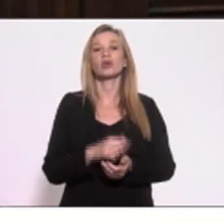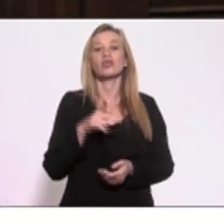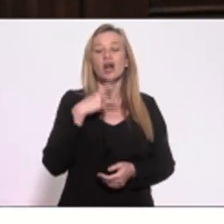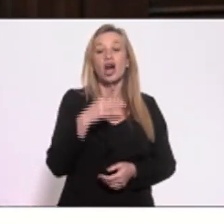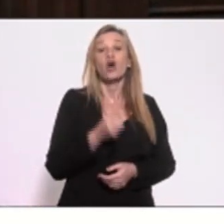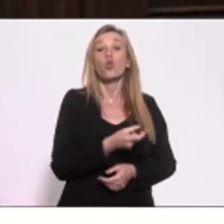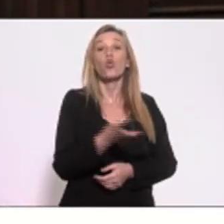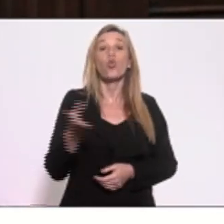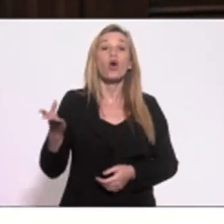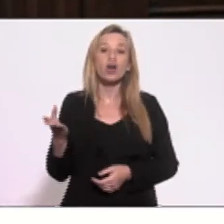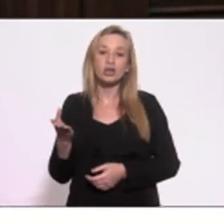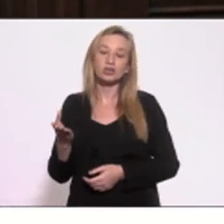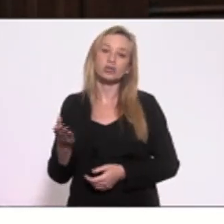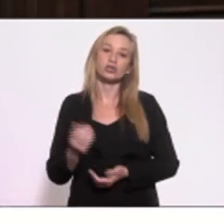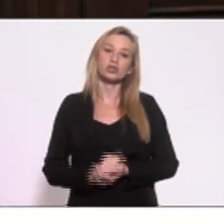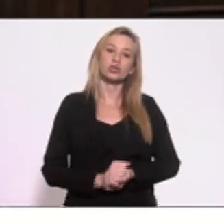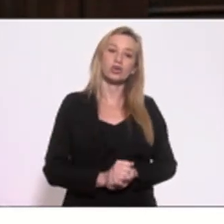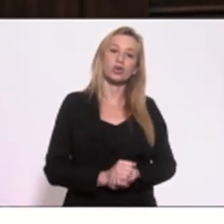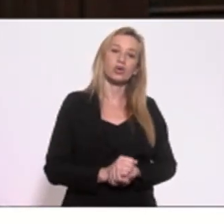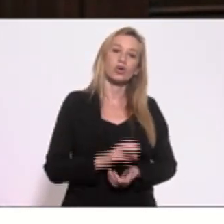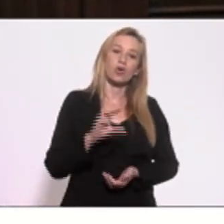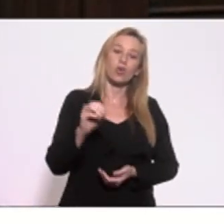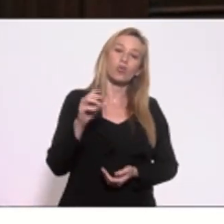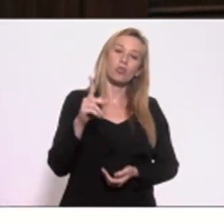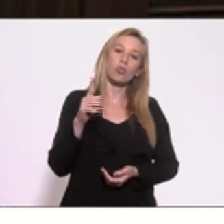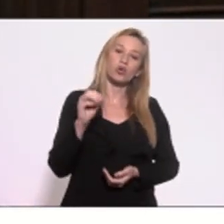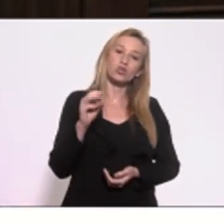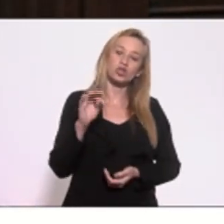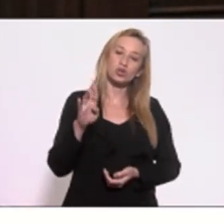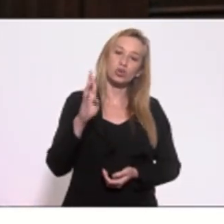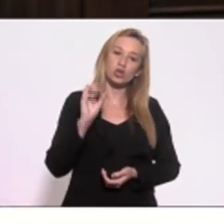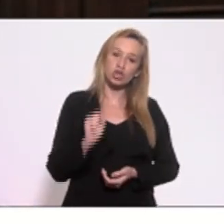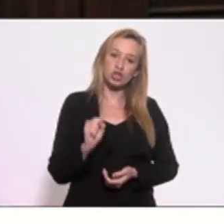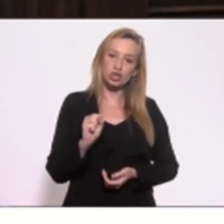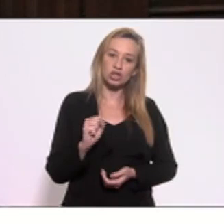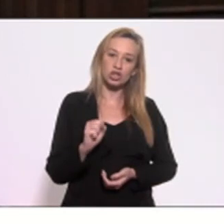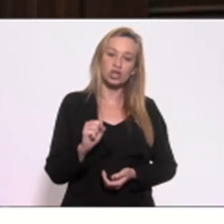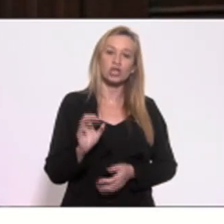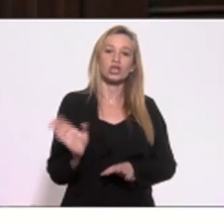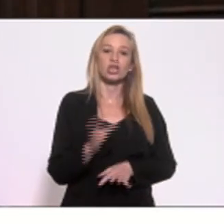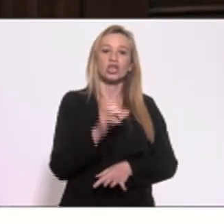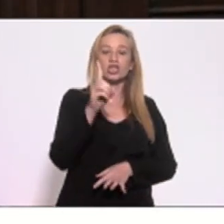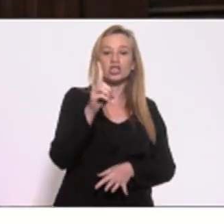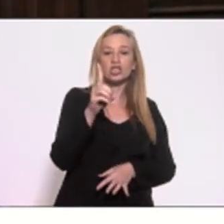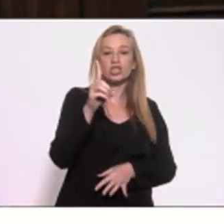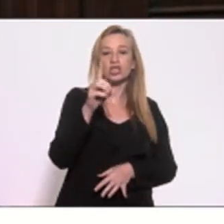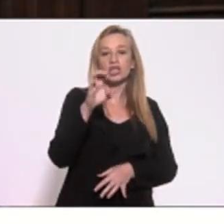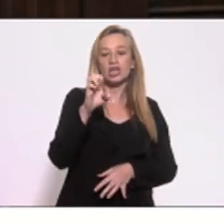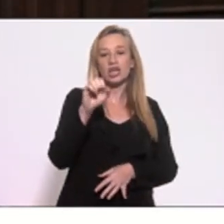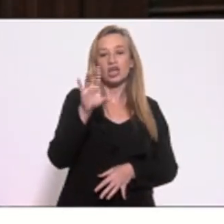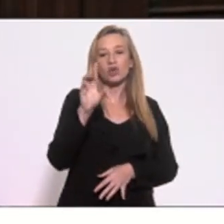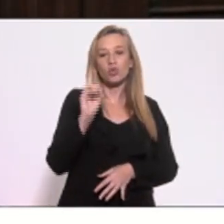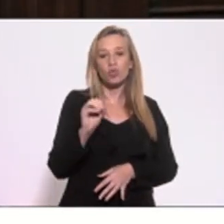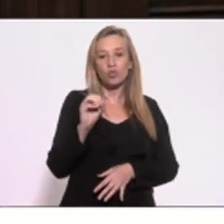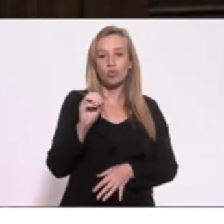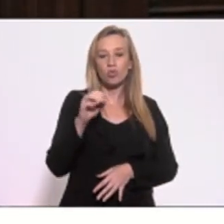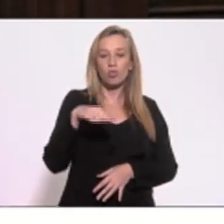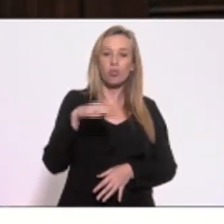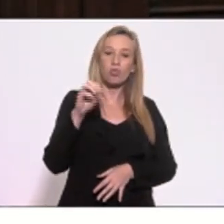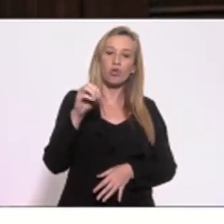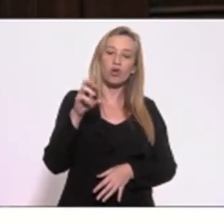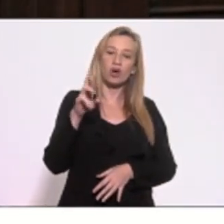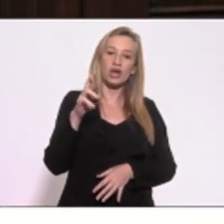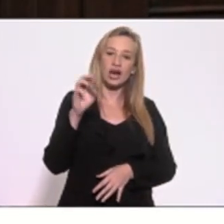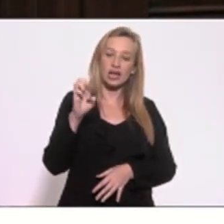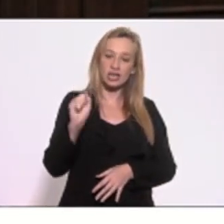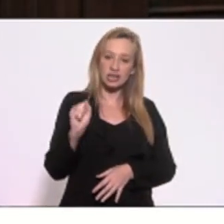o quanto que os opositores hoje de Evo Morales estão extremamente violentos e o quanto